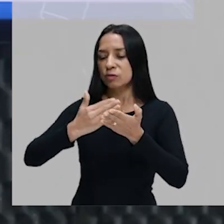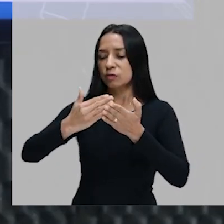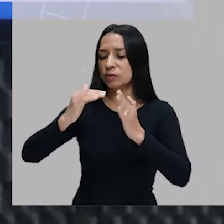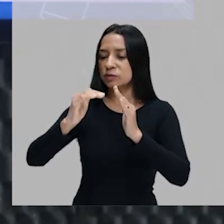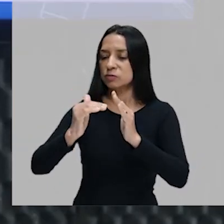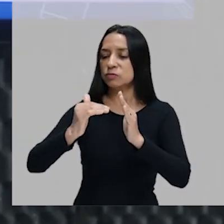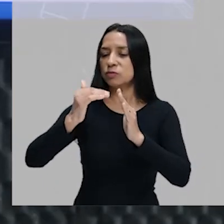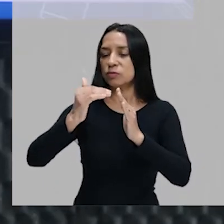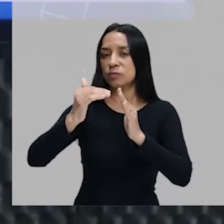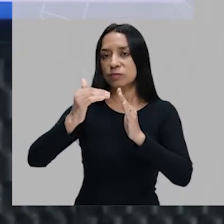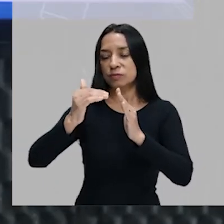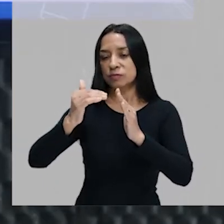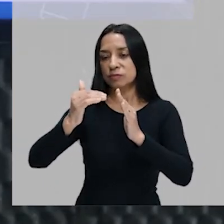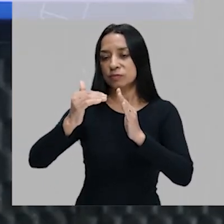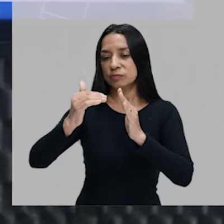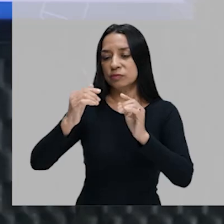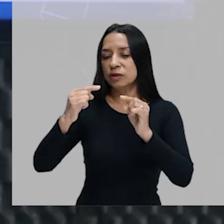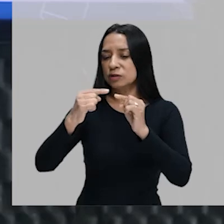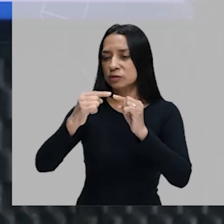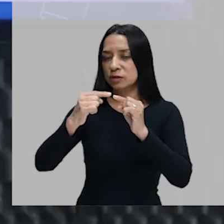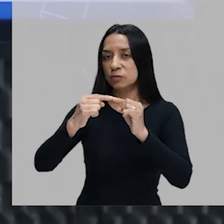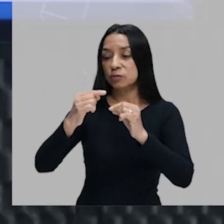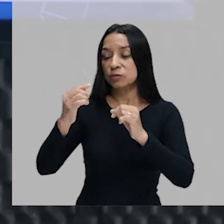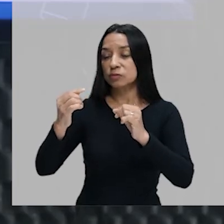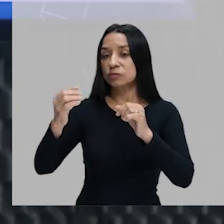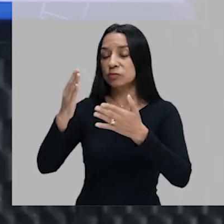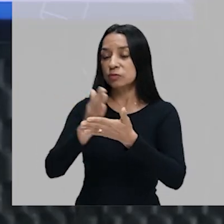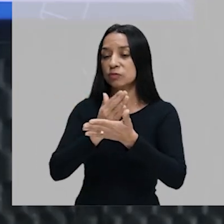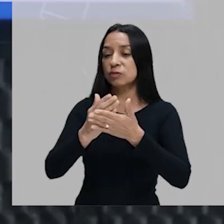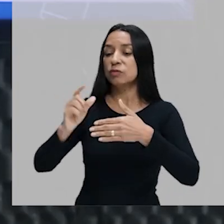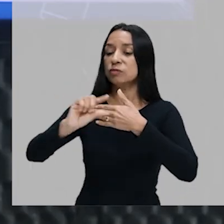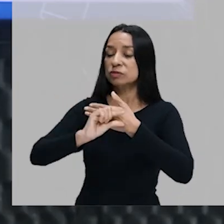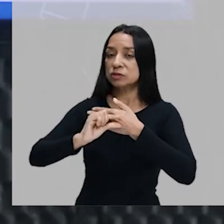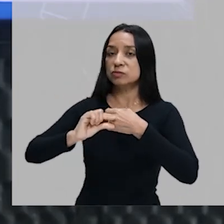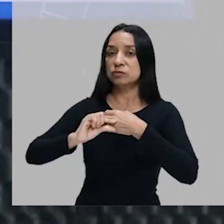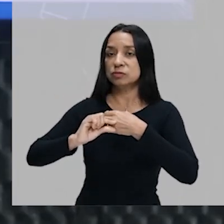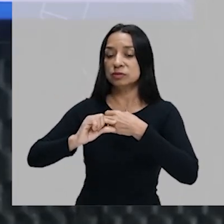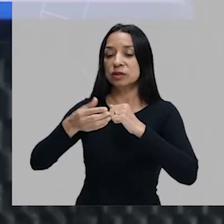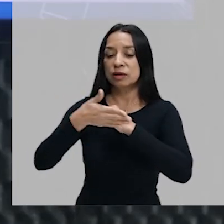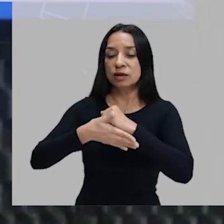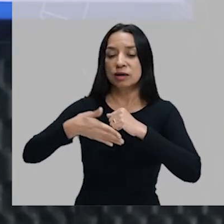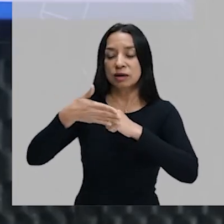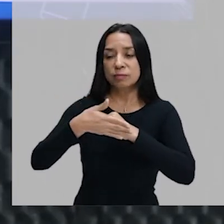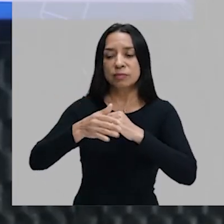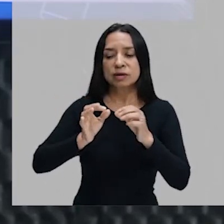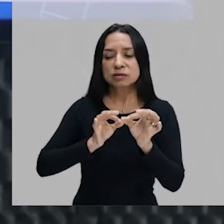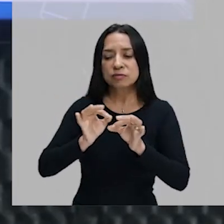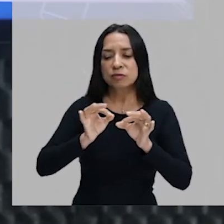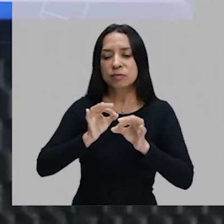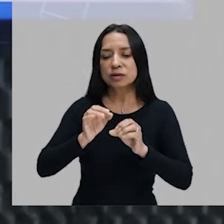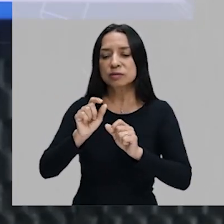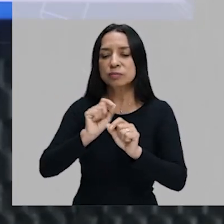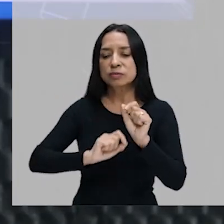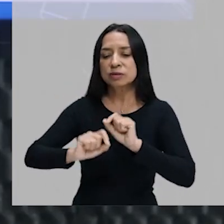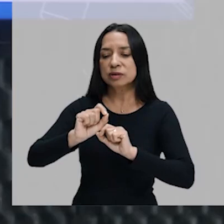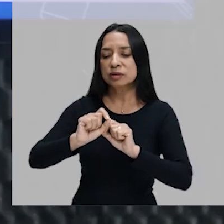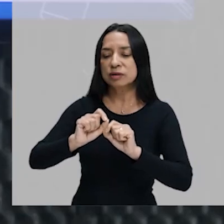corpo da pirâmide, segundo alguns autores. E a base dessa pirâmide é formada por quem? Por